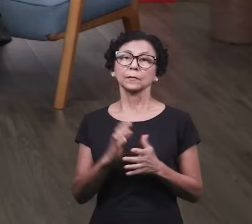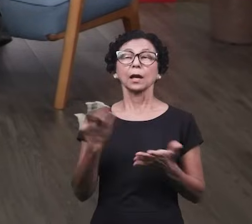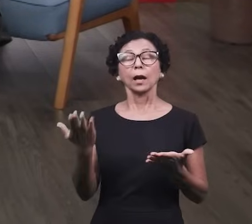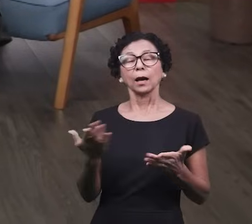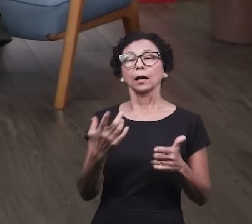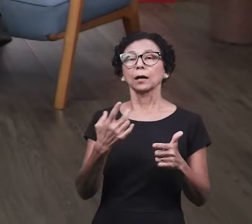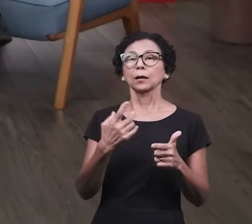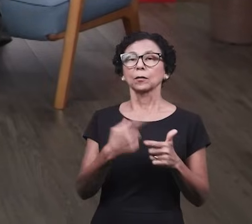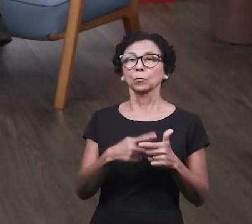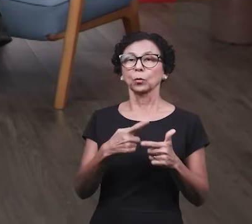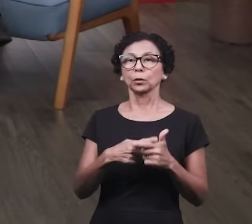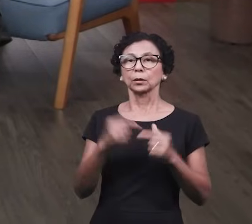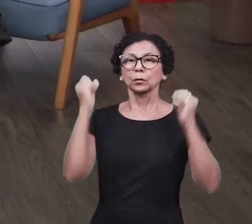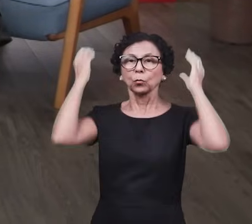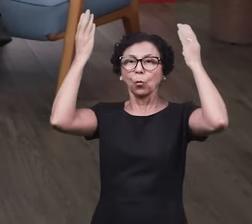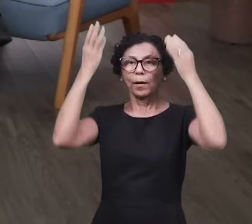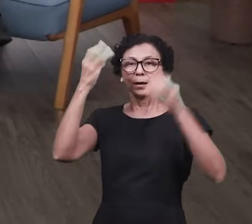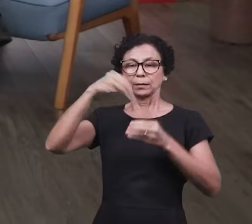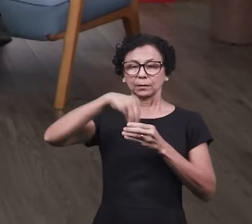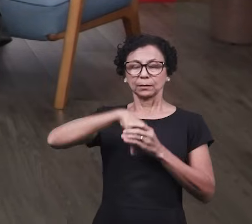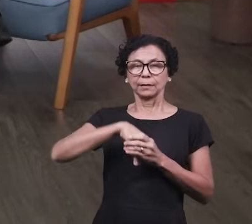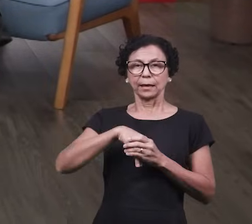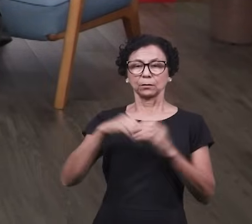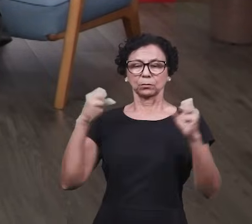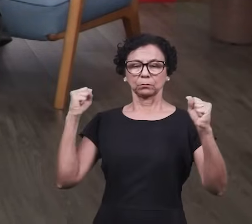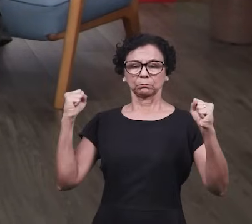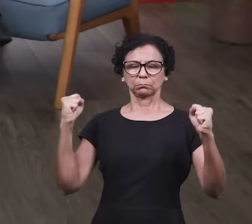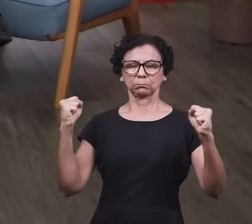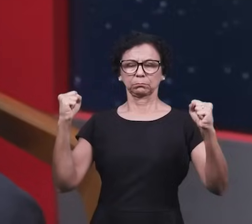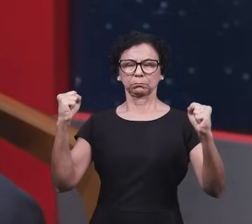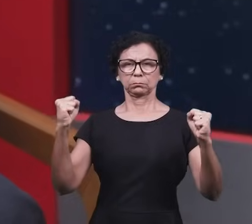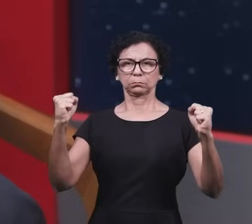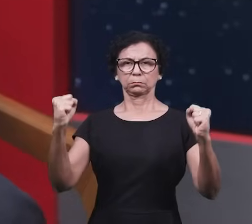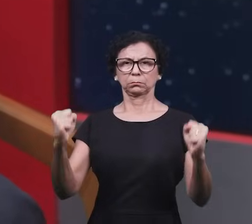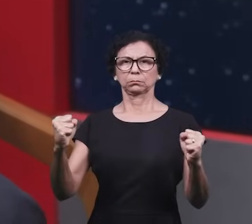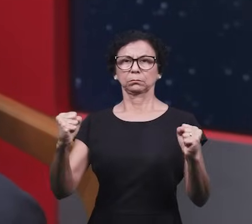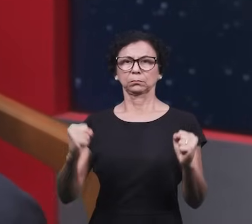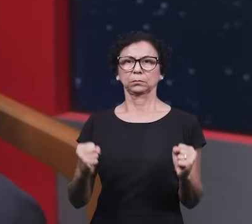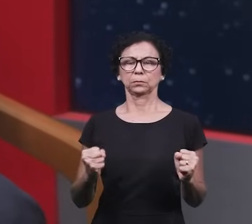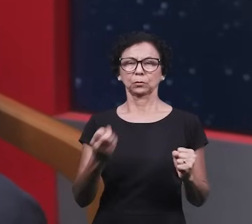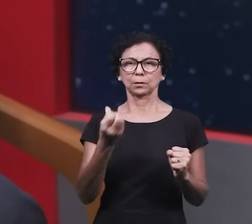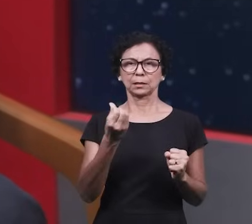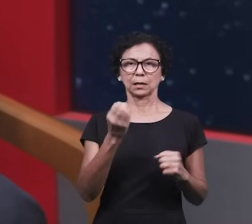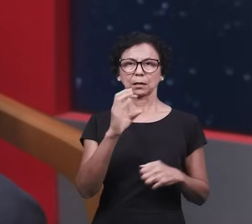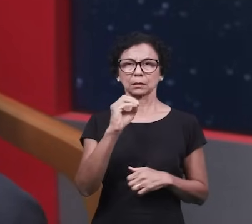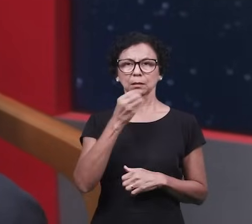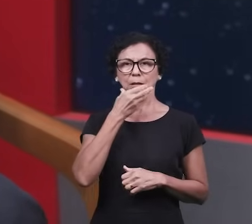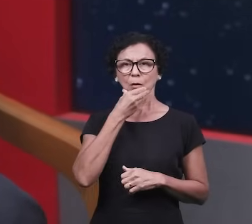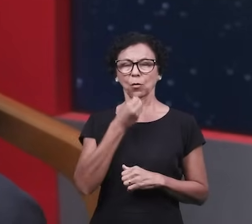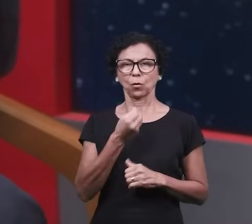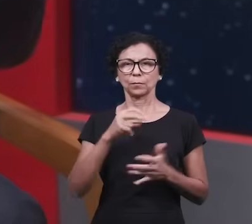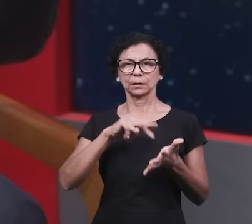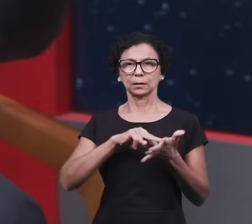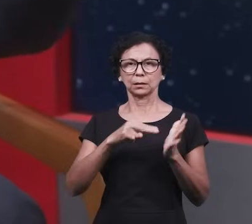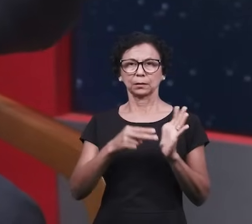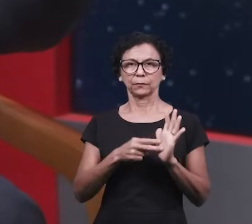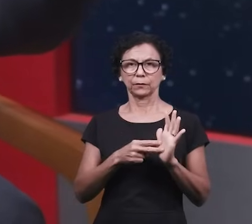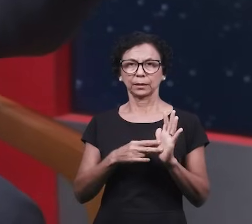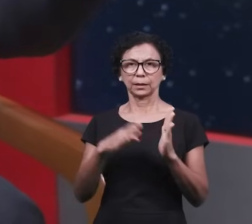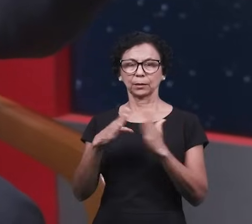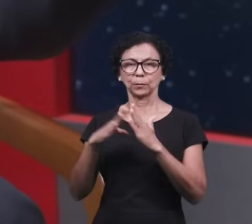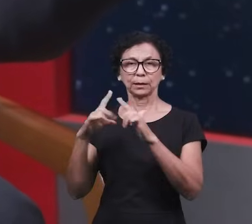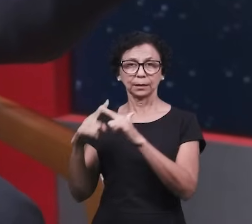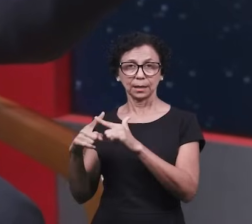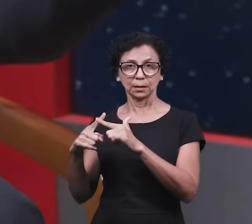estava nessa liteira no meio de transporte, eles significam a igreja, o corpo do Senhor, mesmo. Que